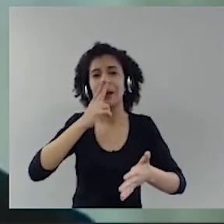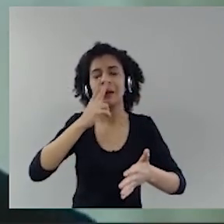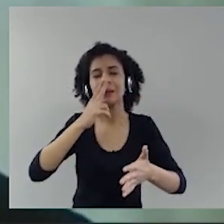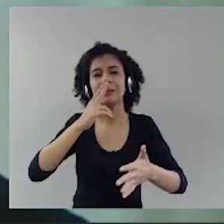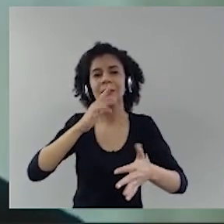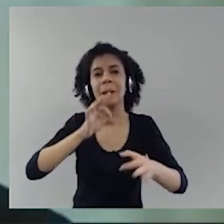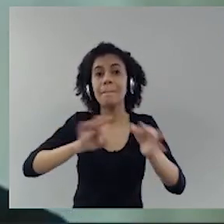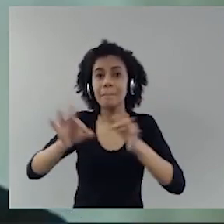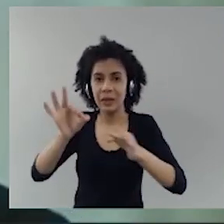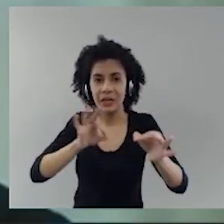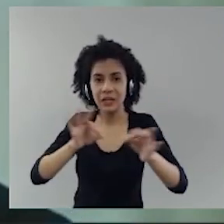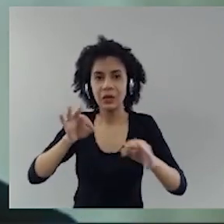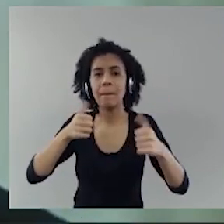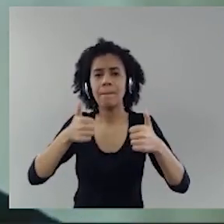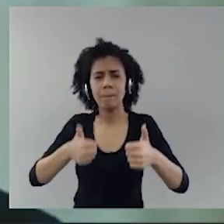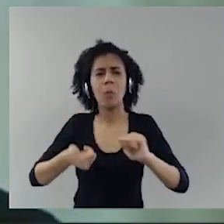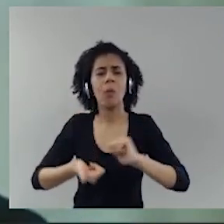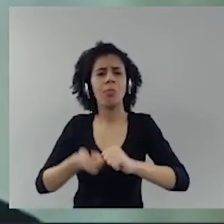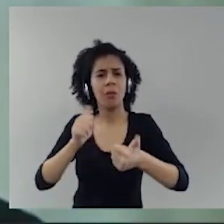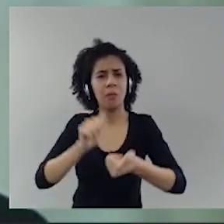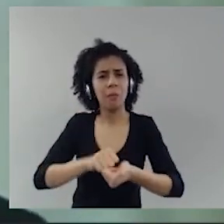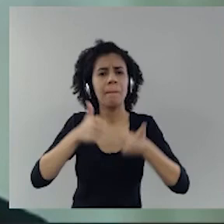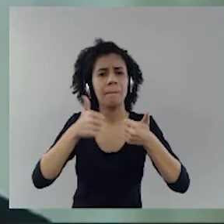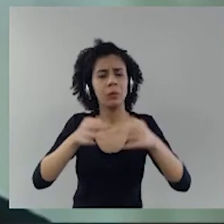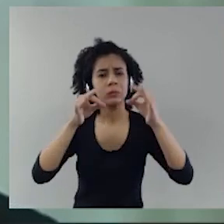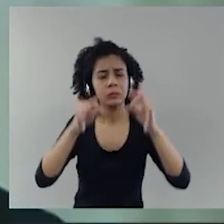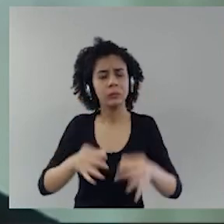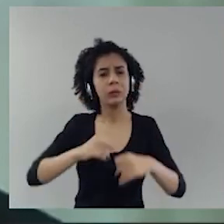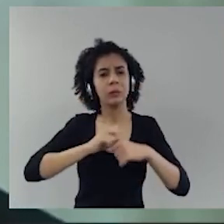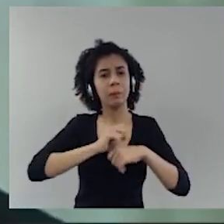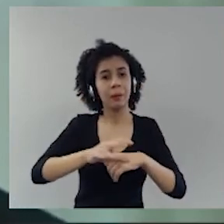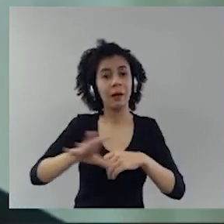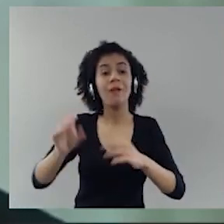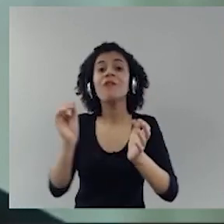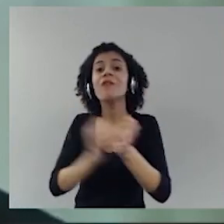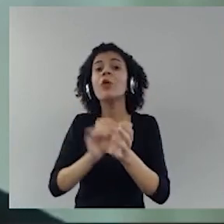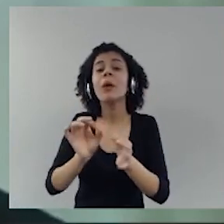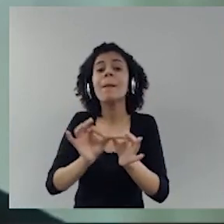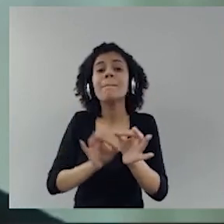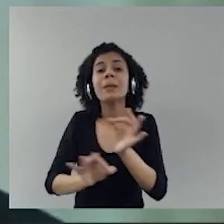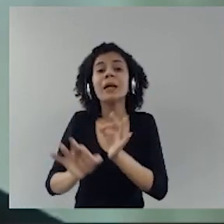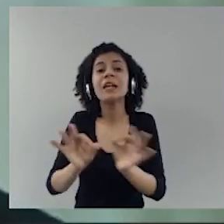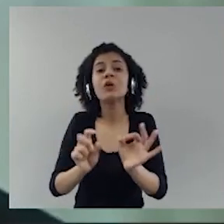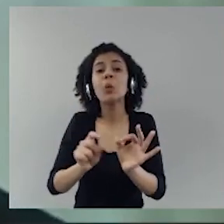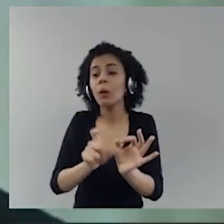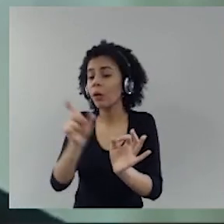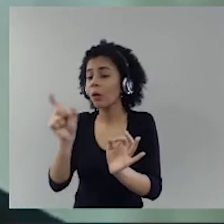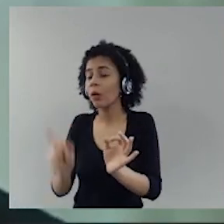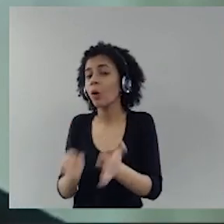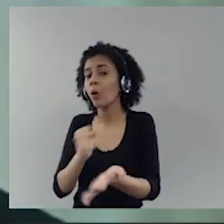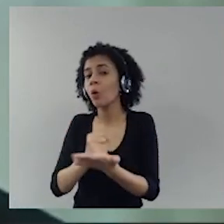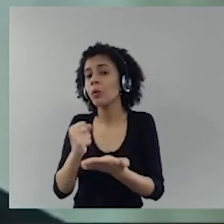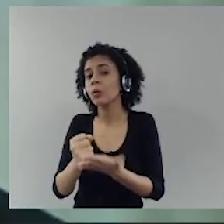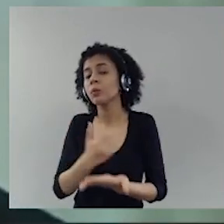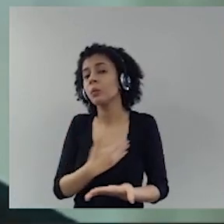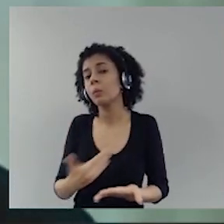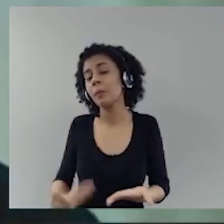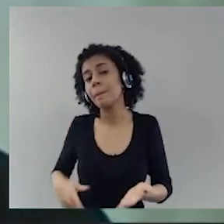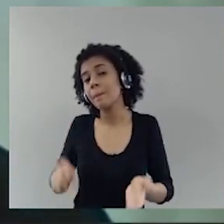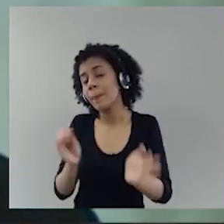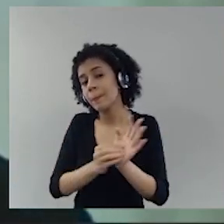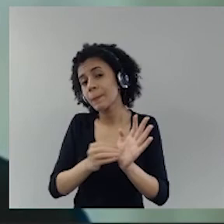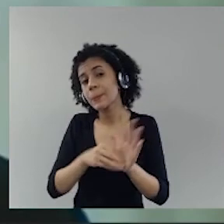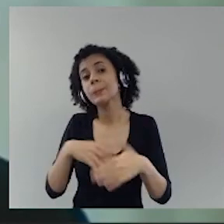um planejamento efetivo adequado concreto e material falta planejamento portanto para as contratações públicas